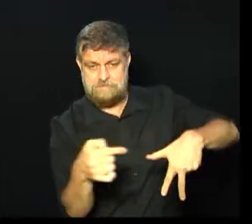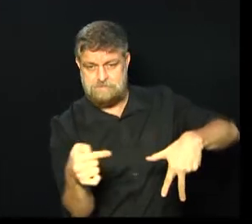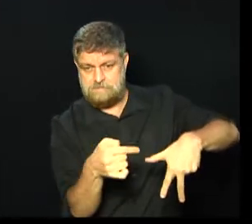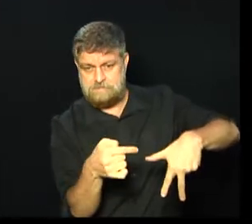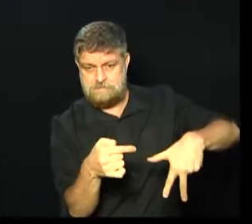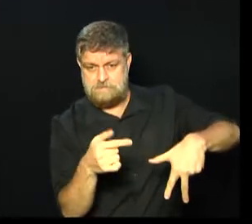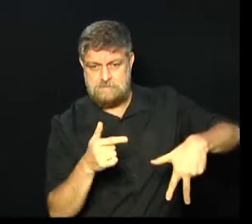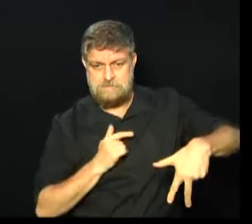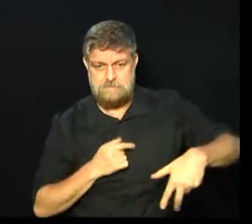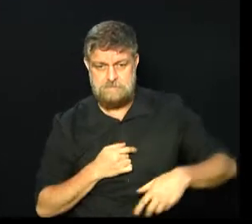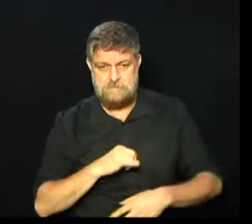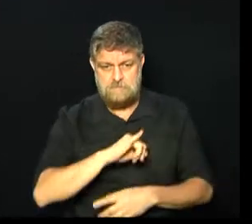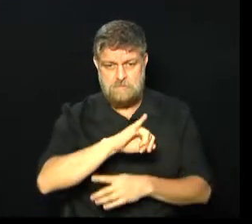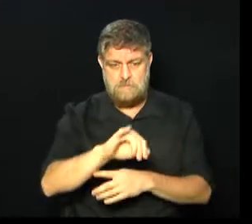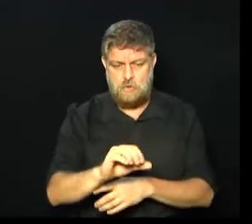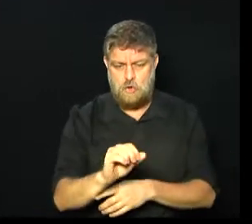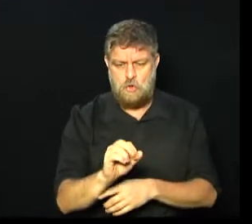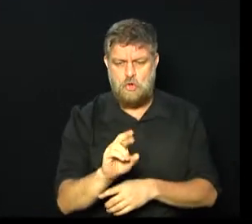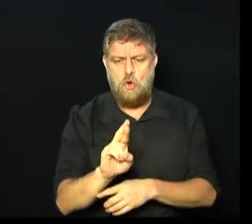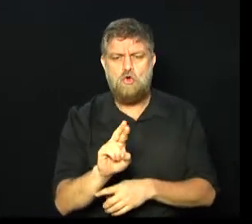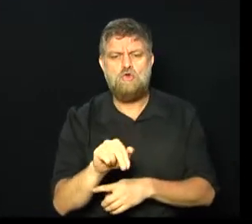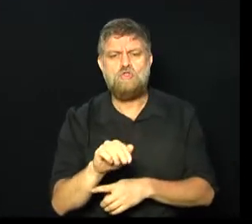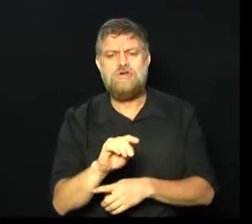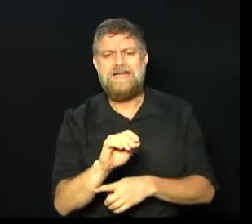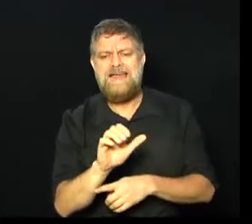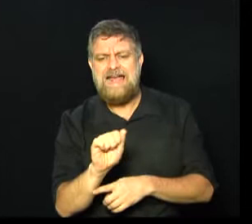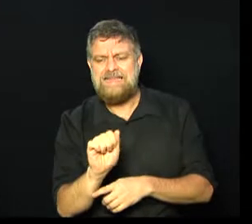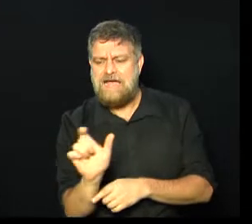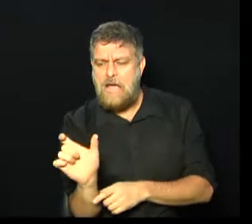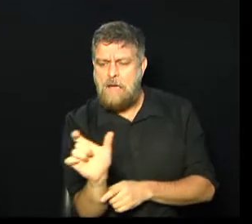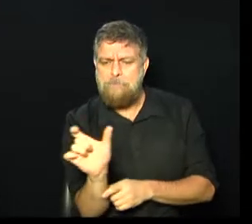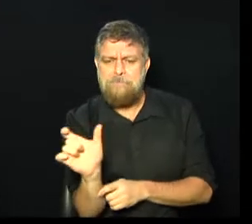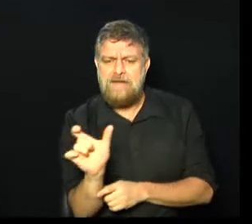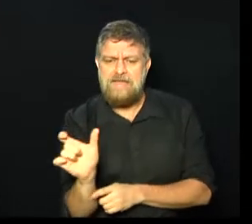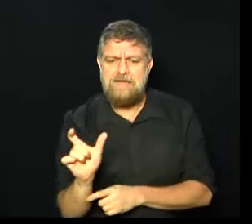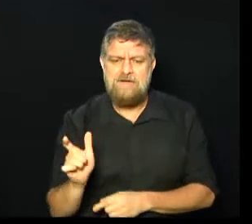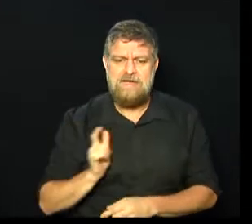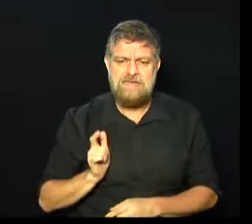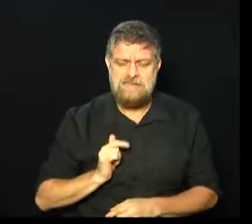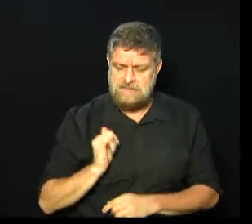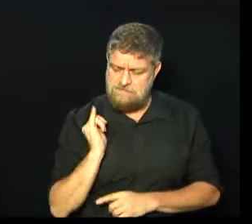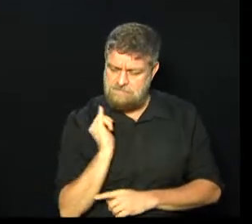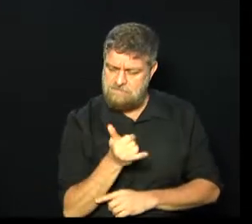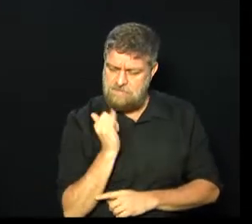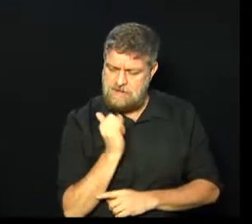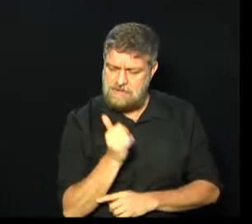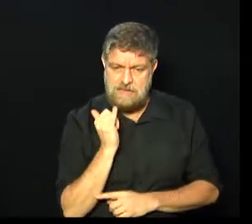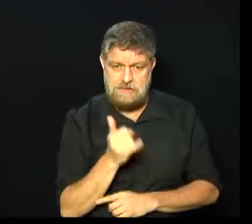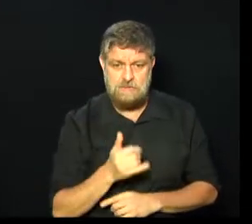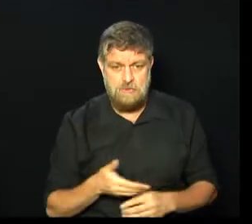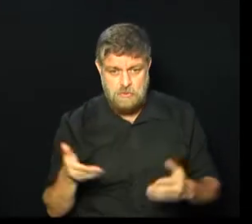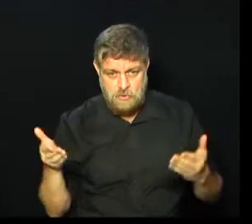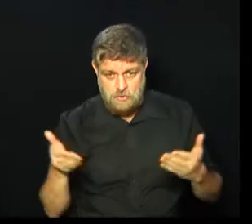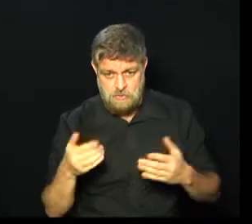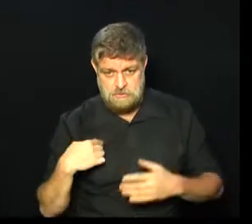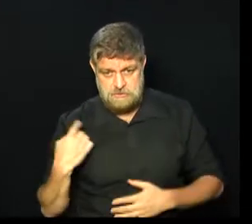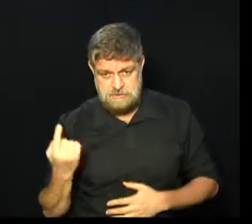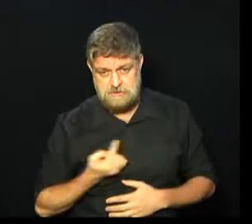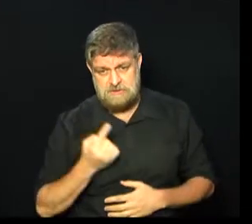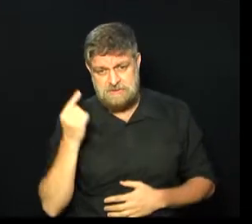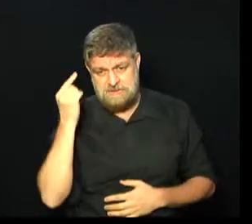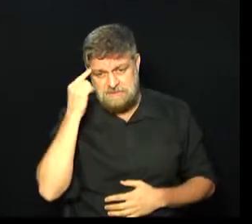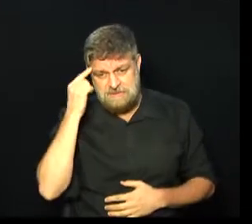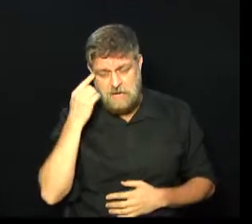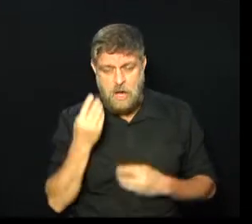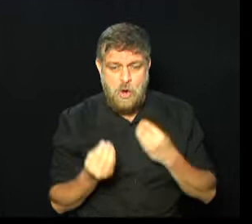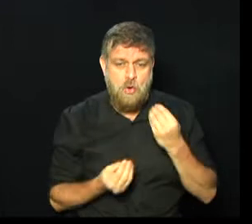sido um nome muito falado, mas hoje, se a gente pensar qual que é a